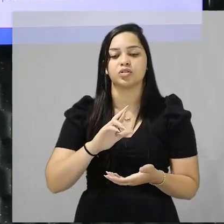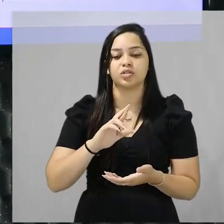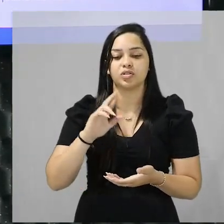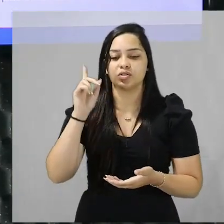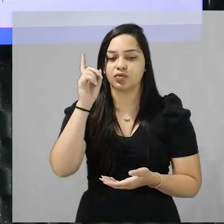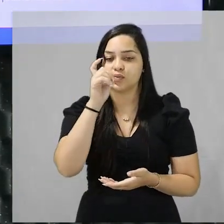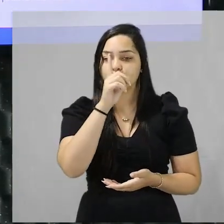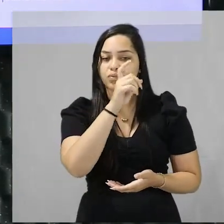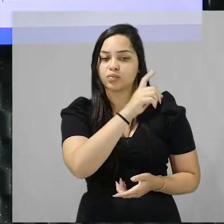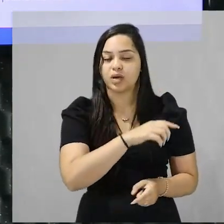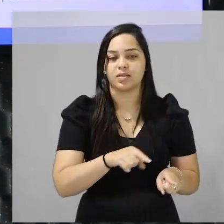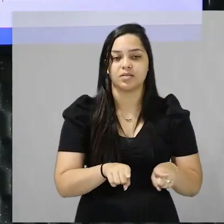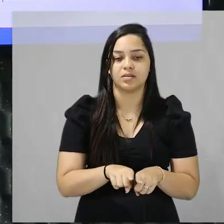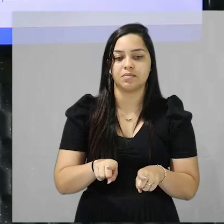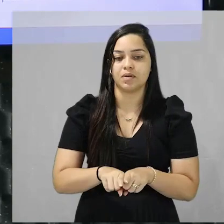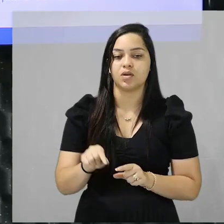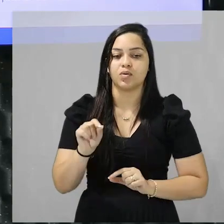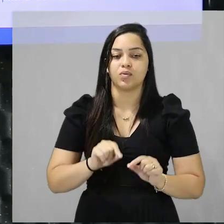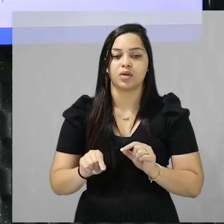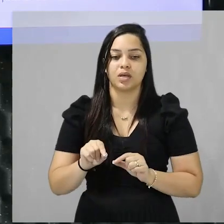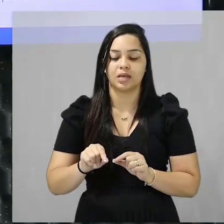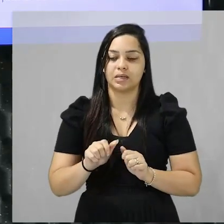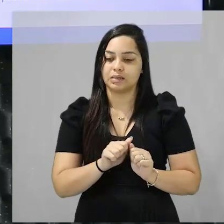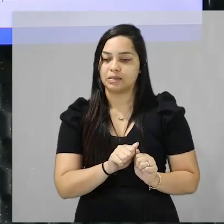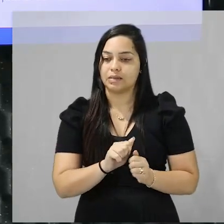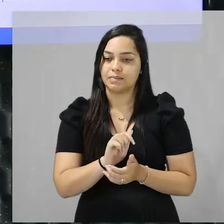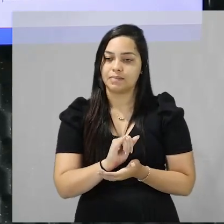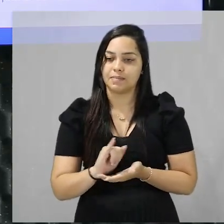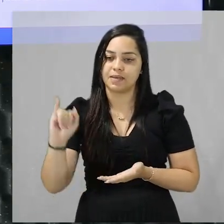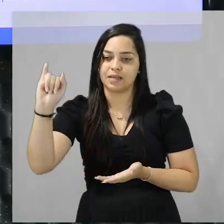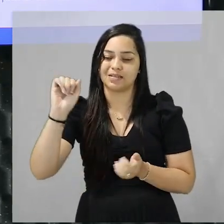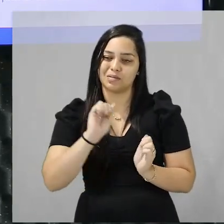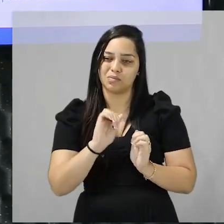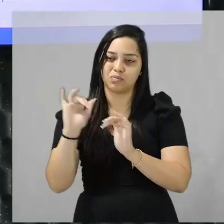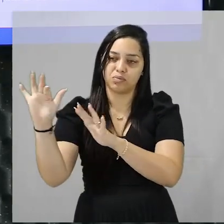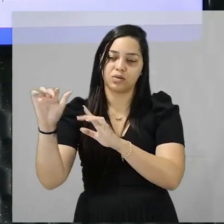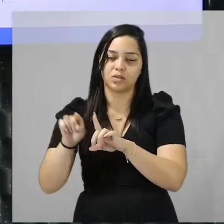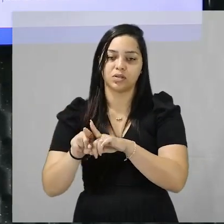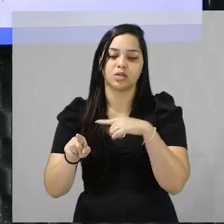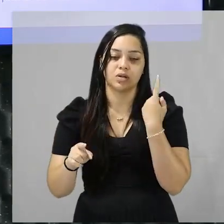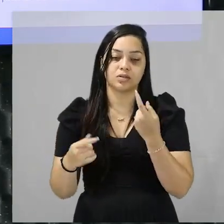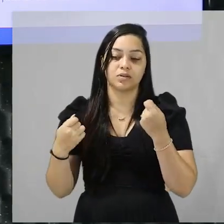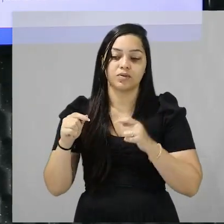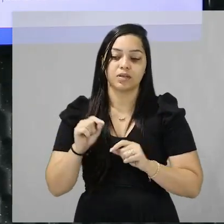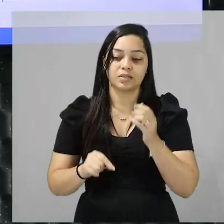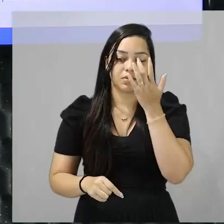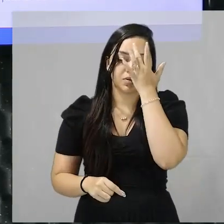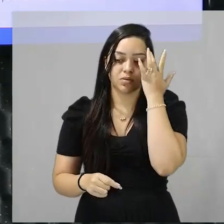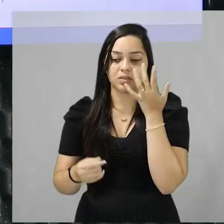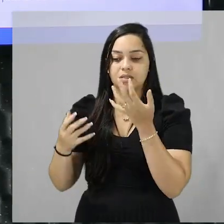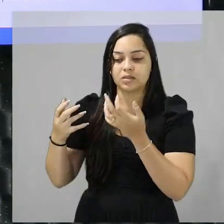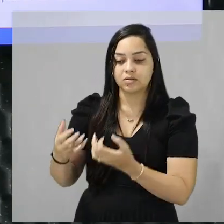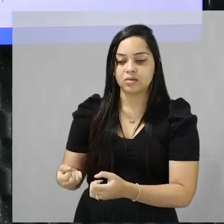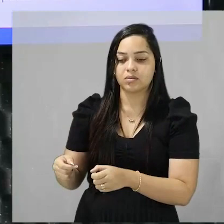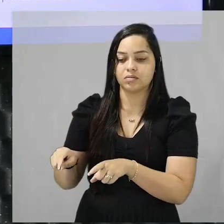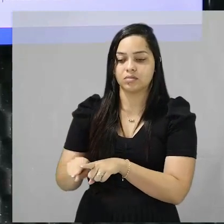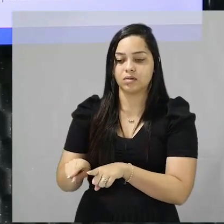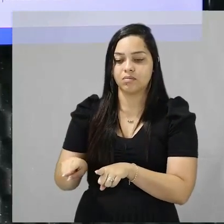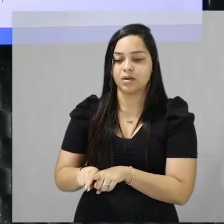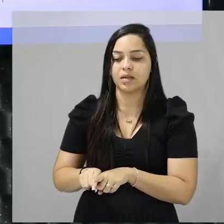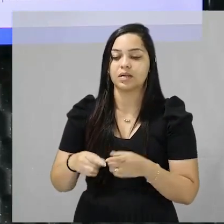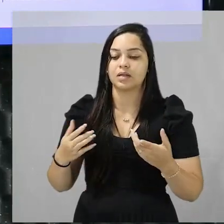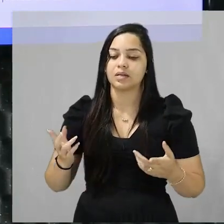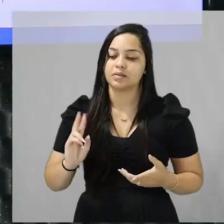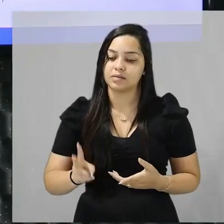em entender isso, a possibilidade de imigração é muito grande e nós precisamos ser pessoas o quê? Receptivas. E